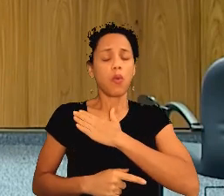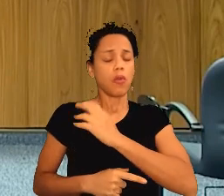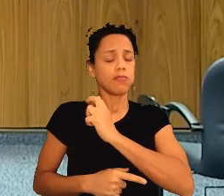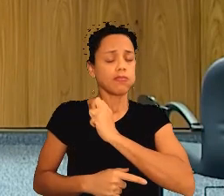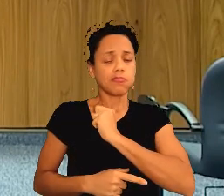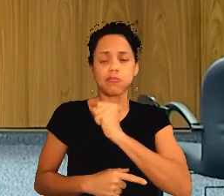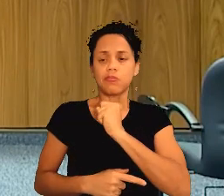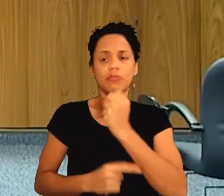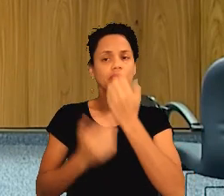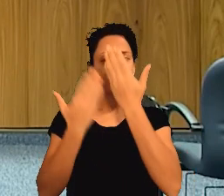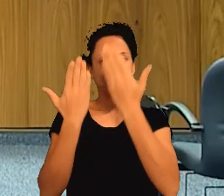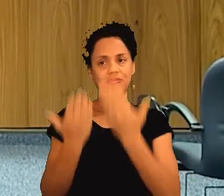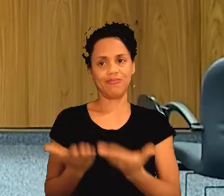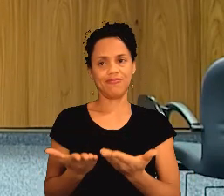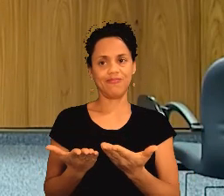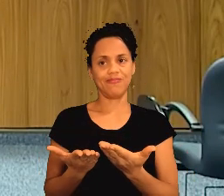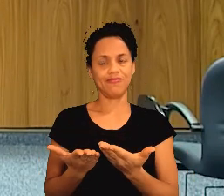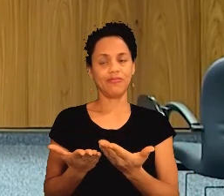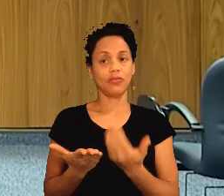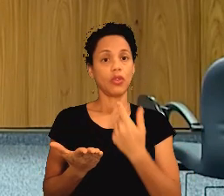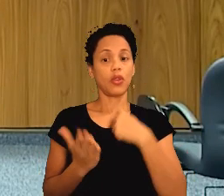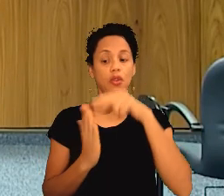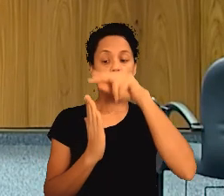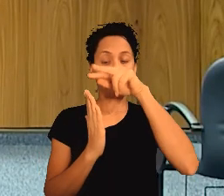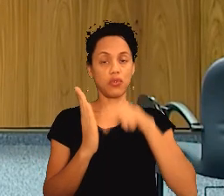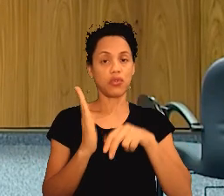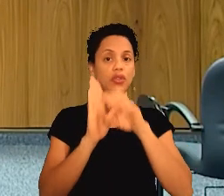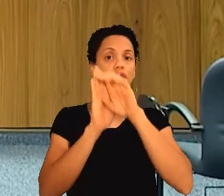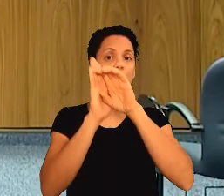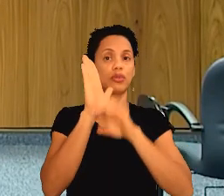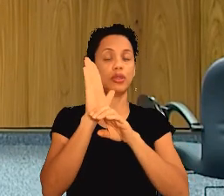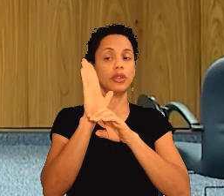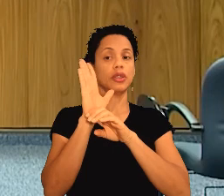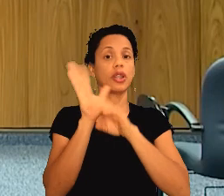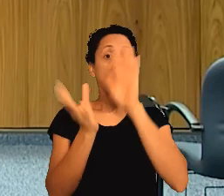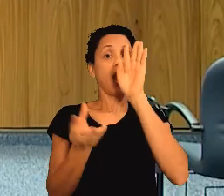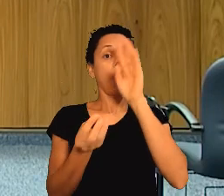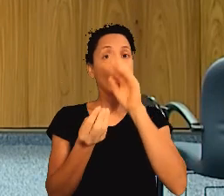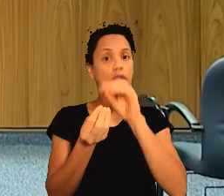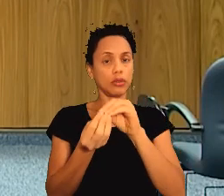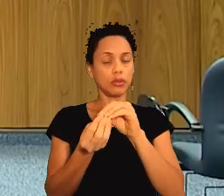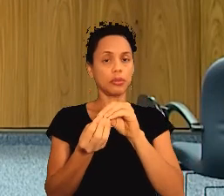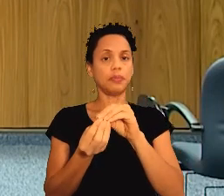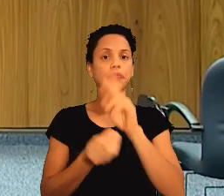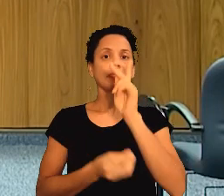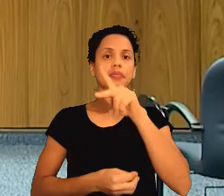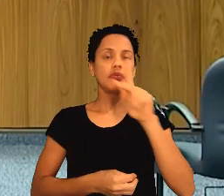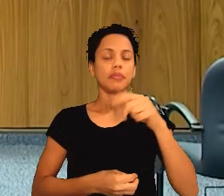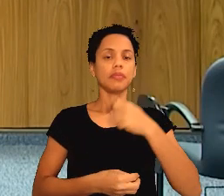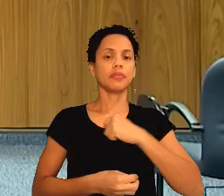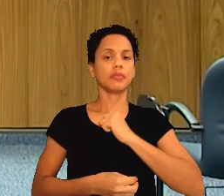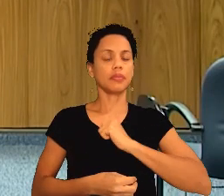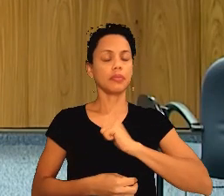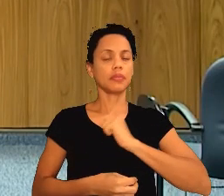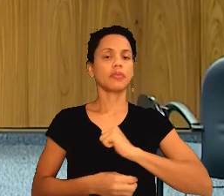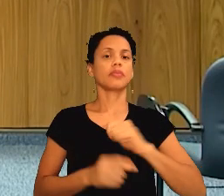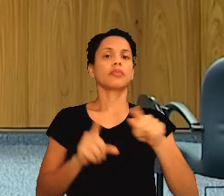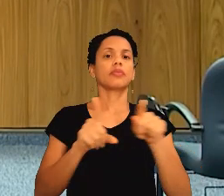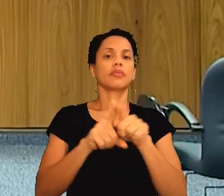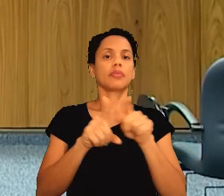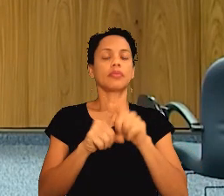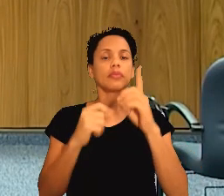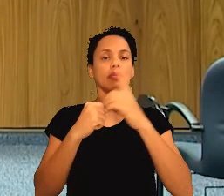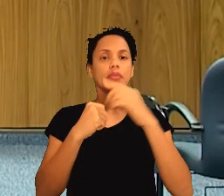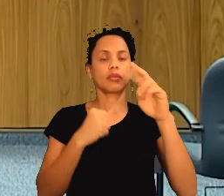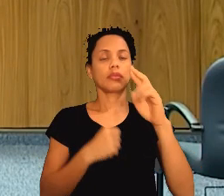fã. Então, eu vou ler assim, o currículo que a gente tem aqui, muito resumido da professora. A professora é antropóloga, doutora